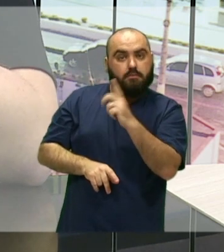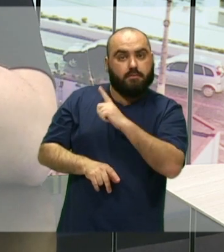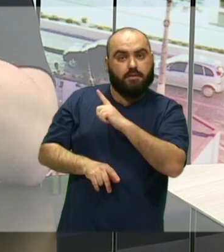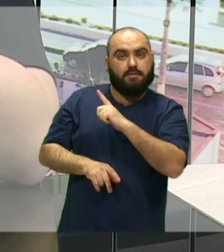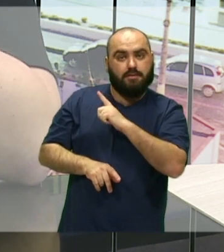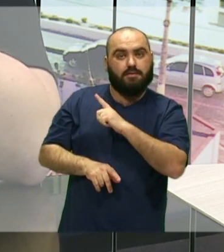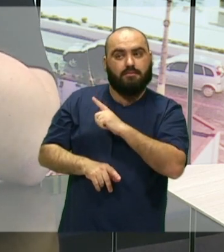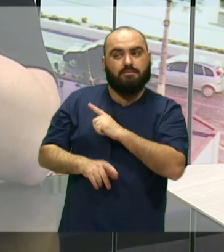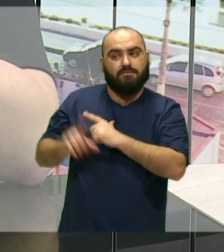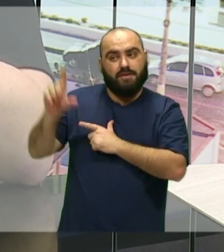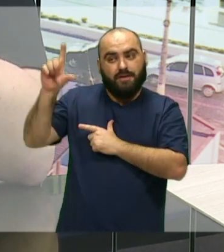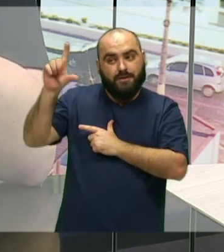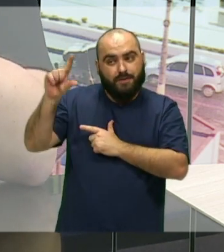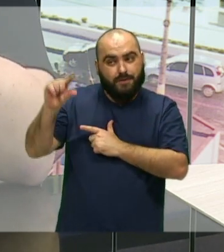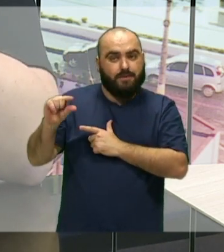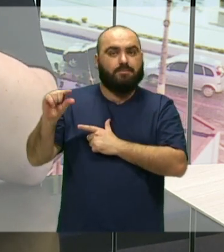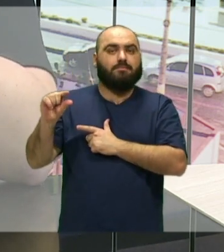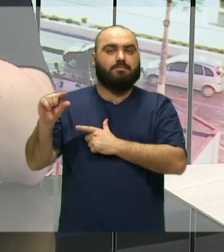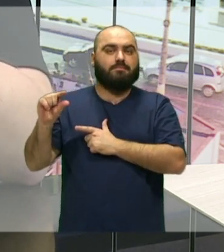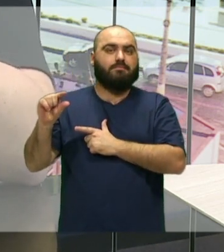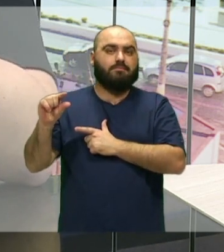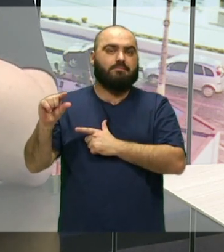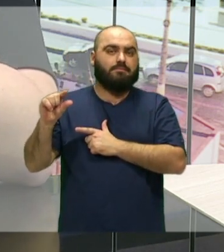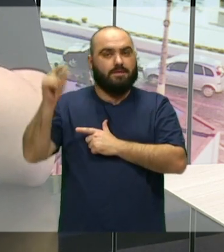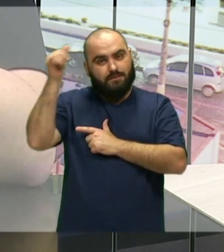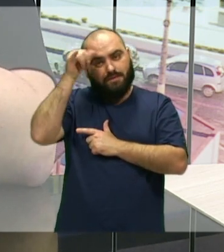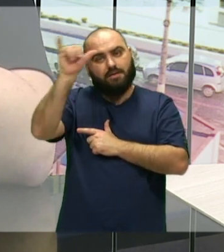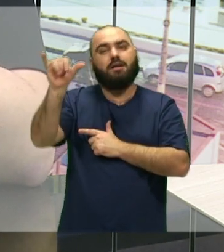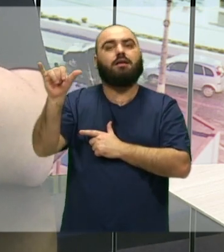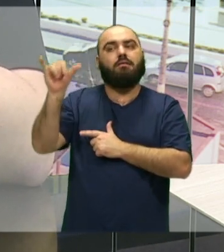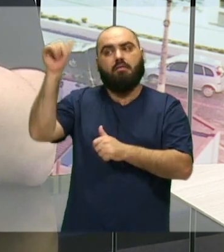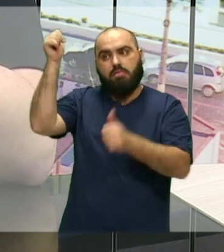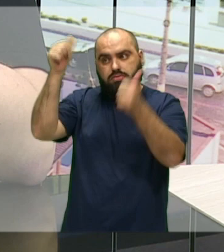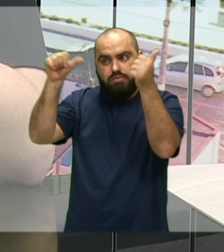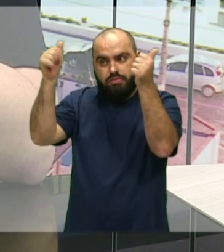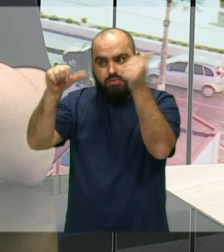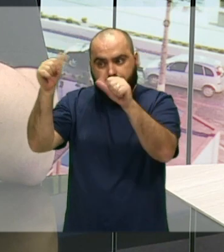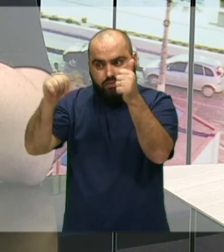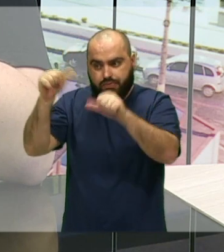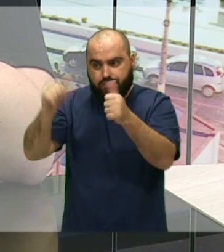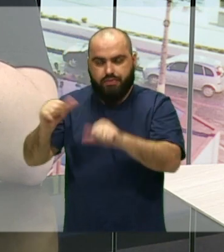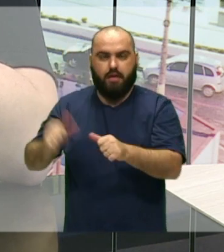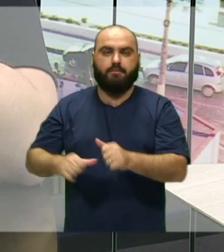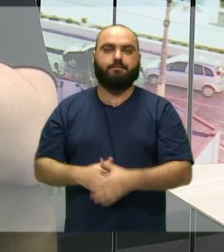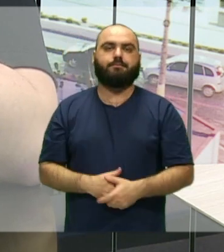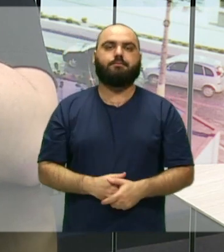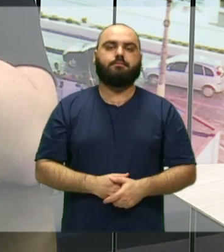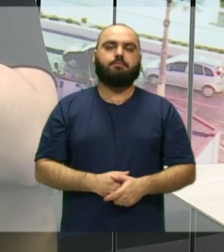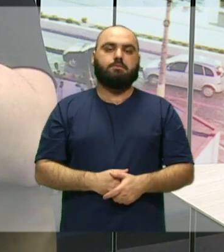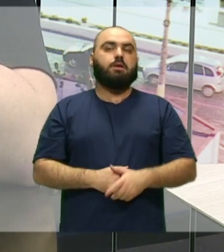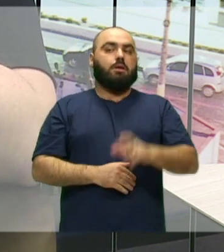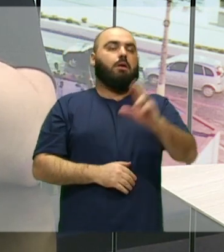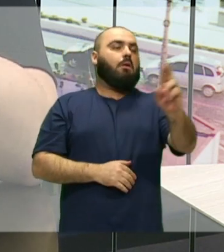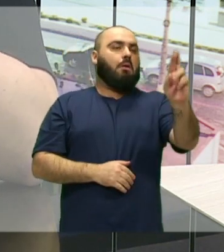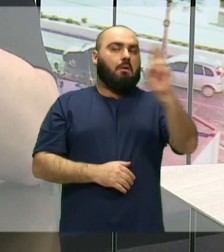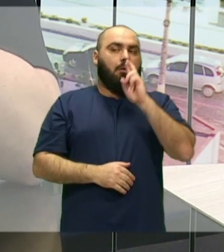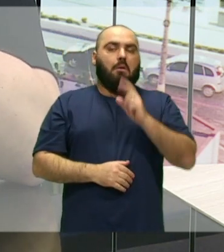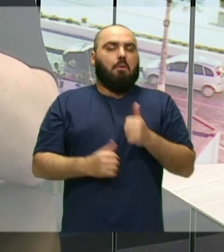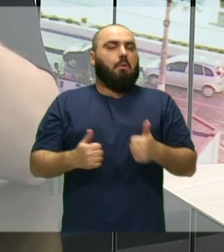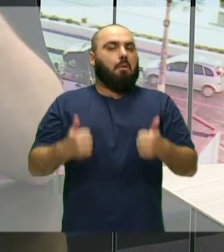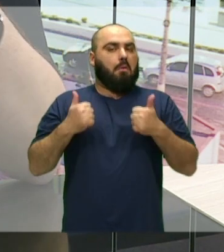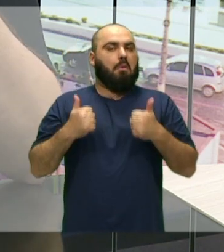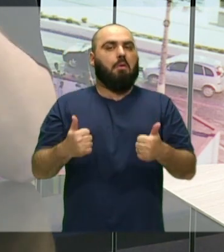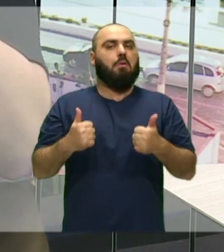menor e dá dar menos trabalho para análise né E a gente tem tido um resultado bacana assim a gente tem